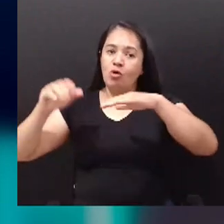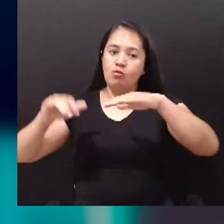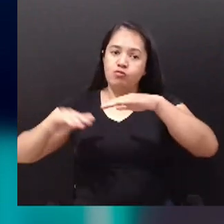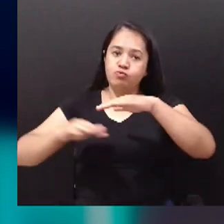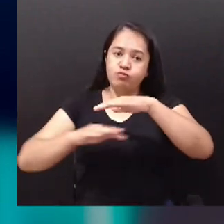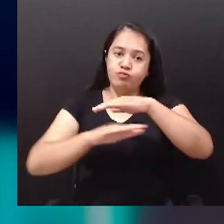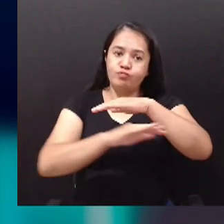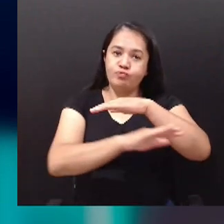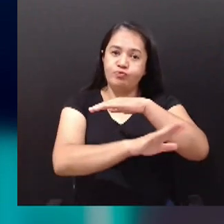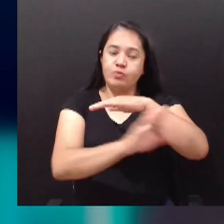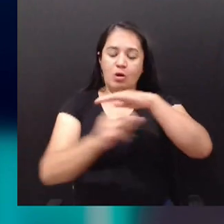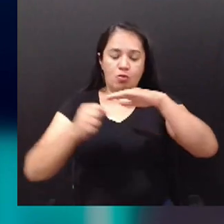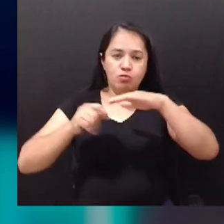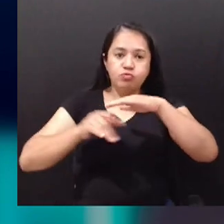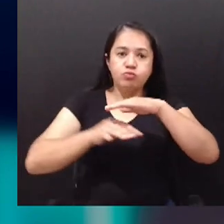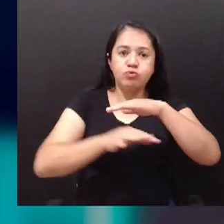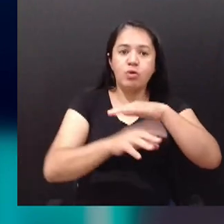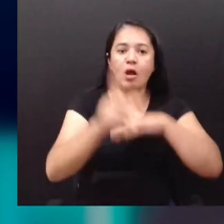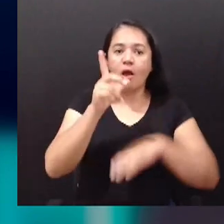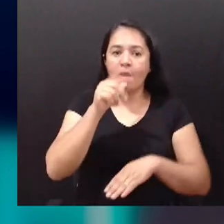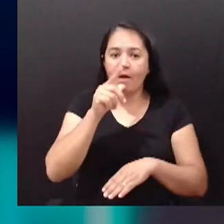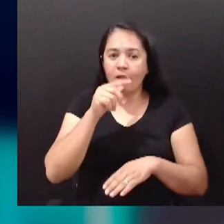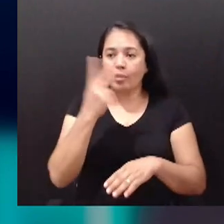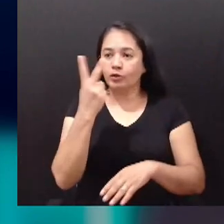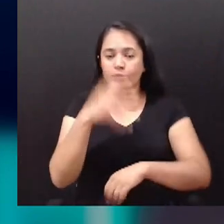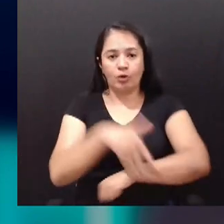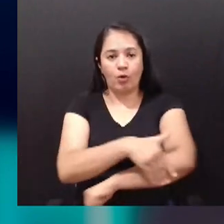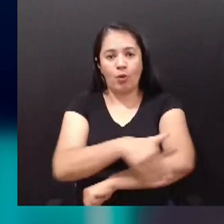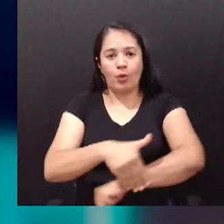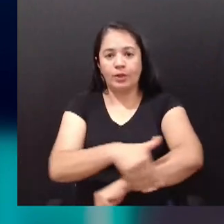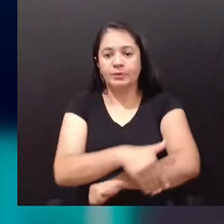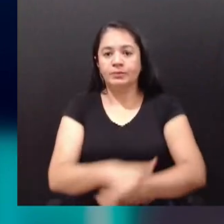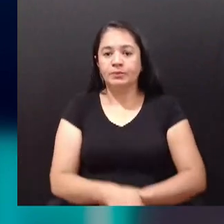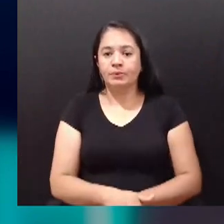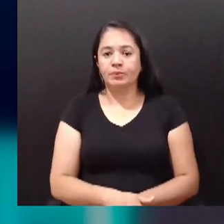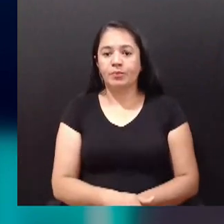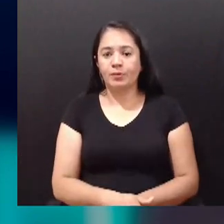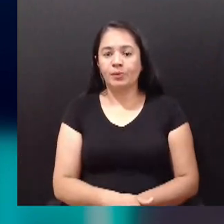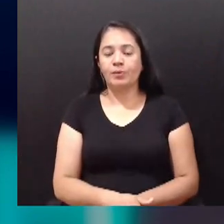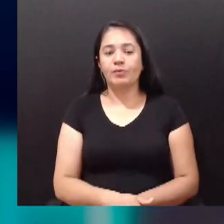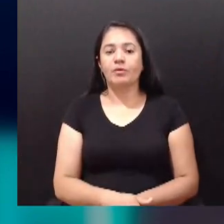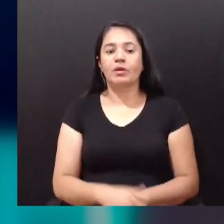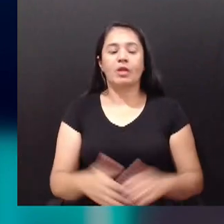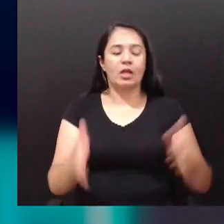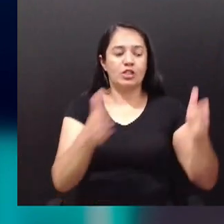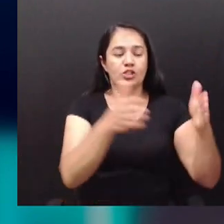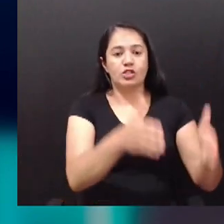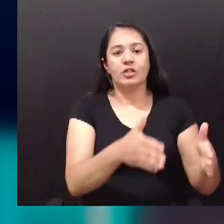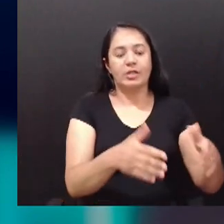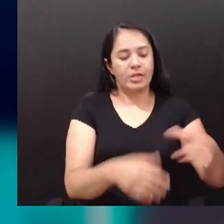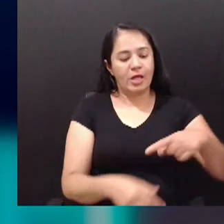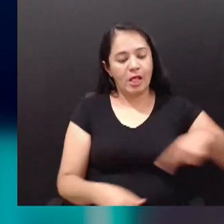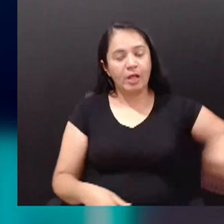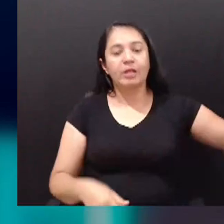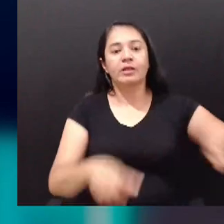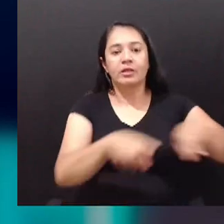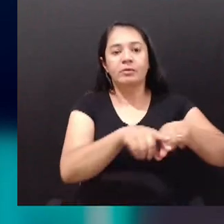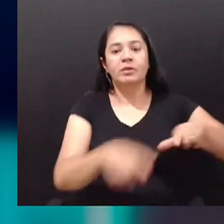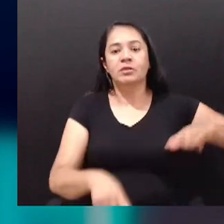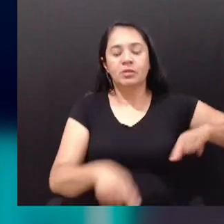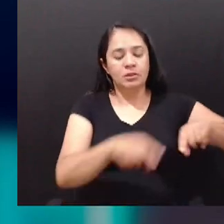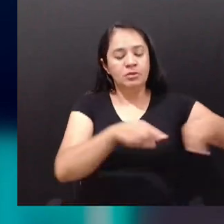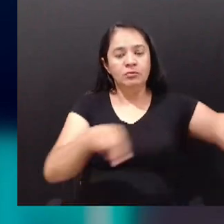anteriormente, por aquelas duas ruas, e vai chegar no reservatório que tem ali como se fossem